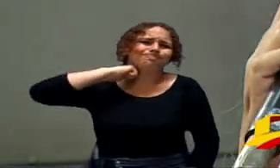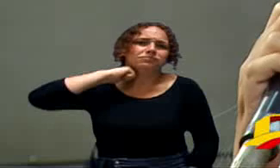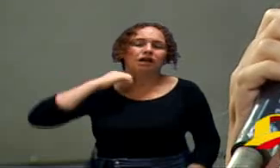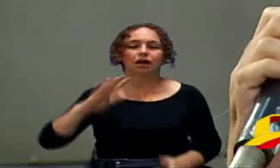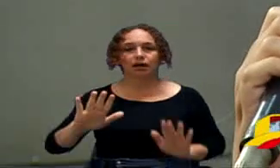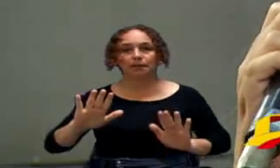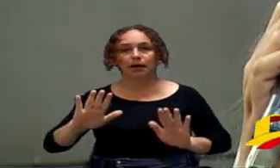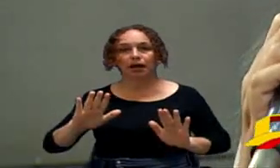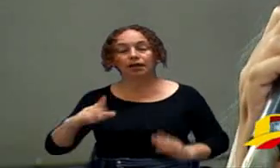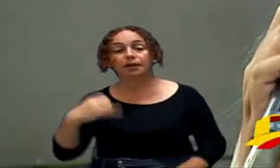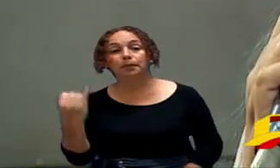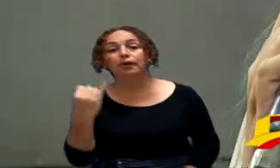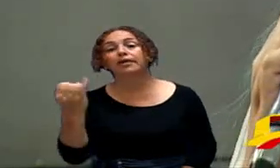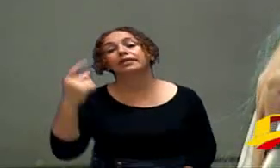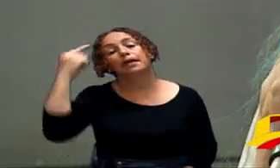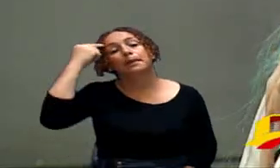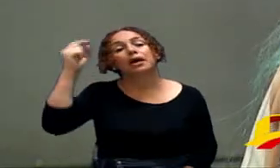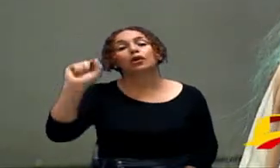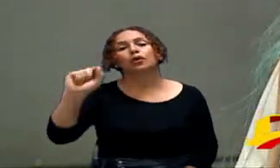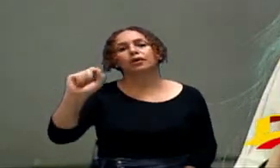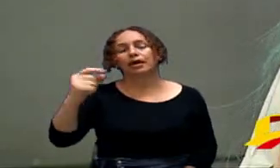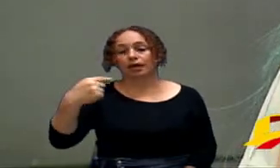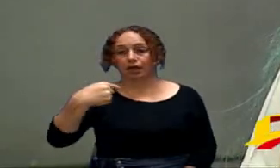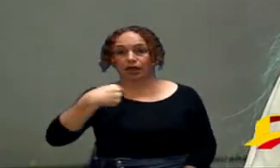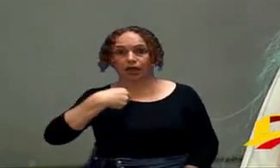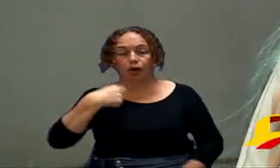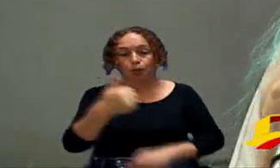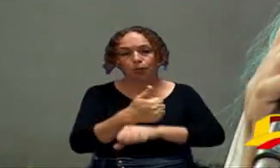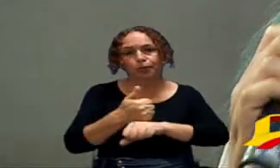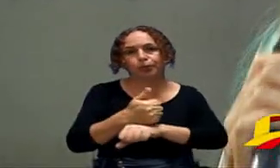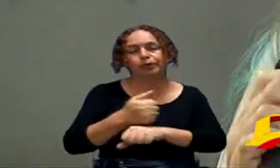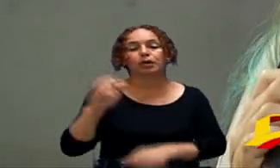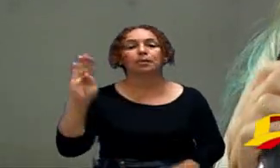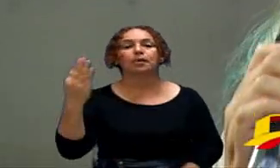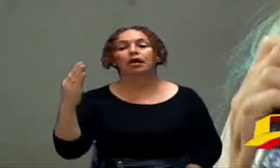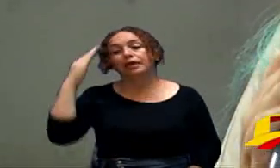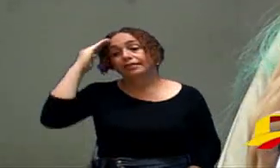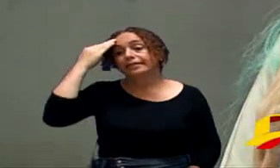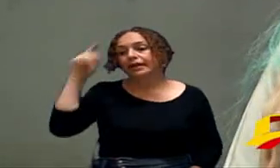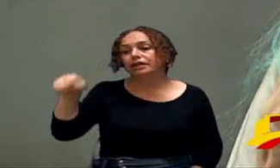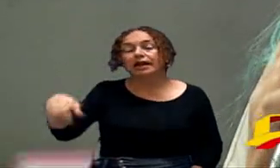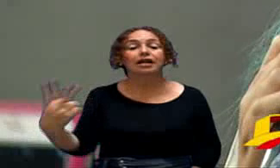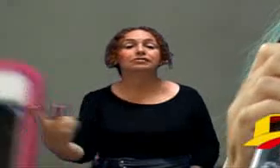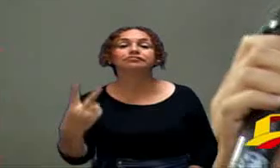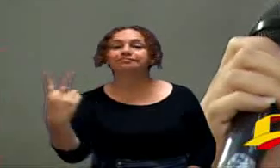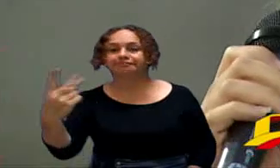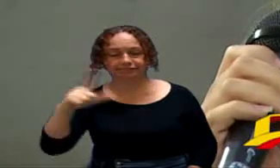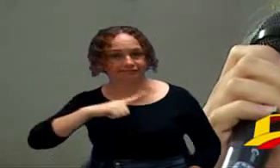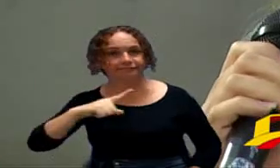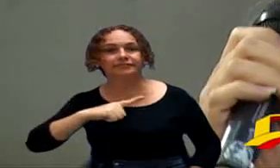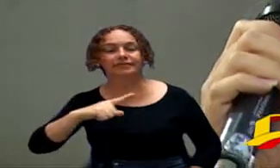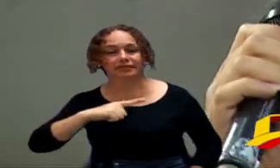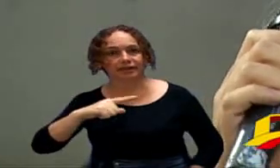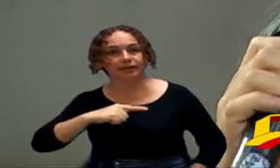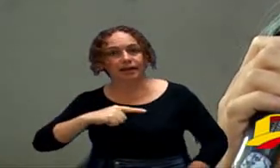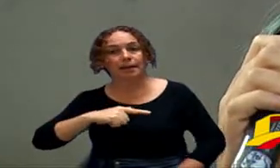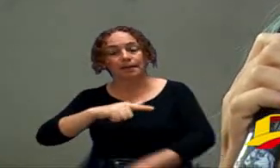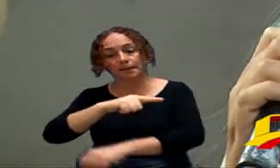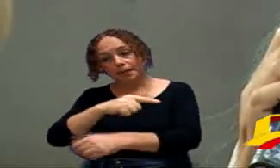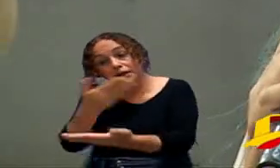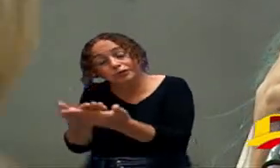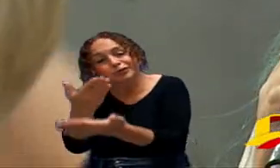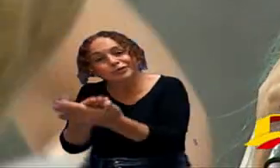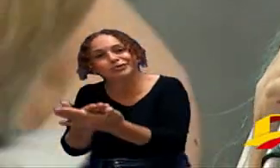gente sabe o valor, eu como educadora, como bióloga, sei o valor que o Sandro tem como um animal para a educação, mas